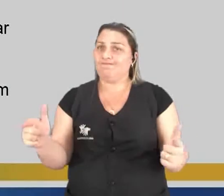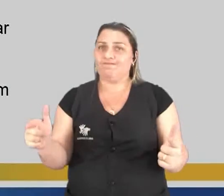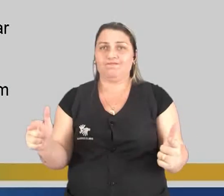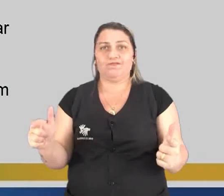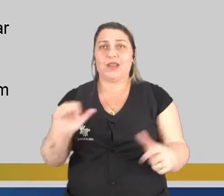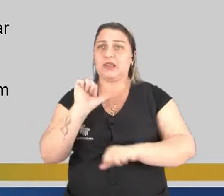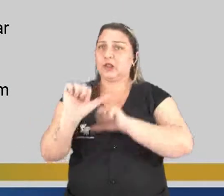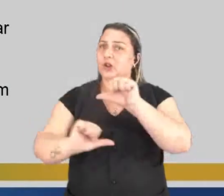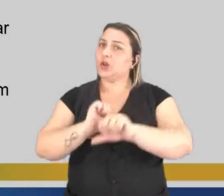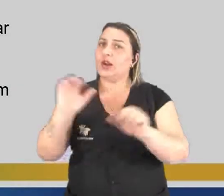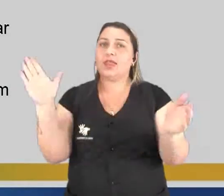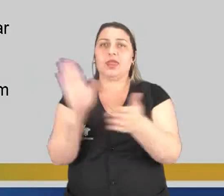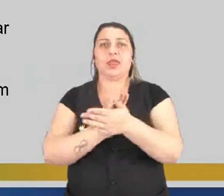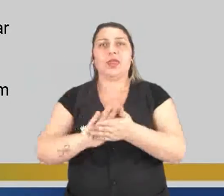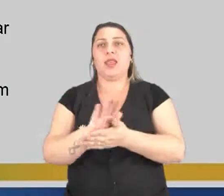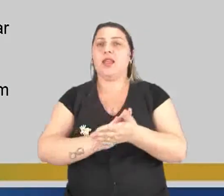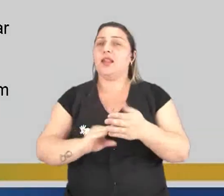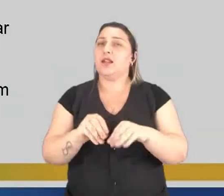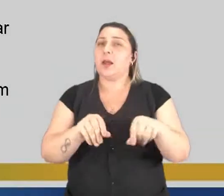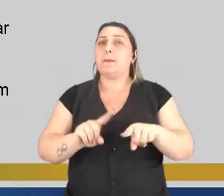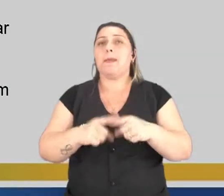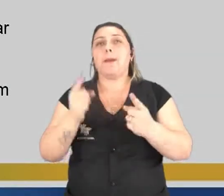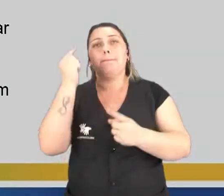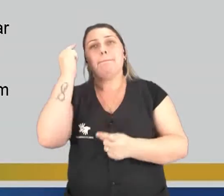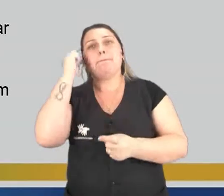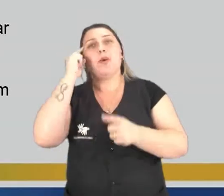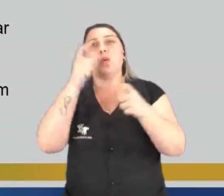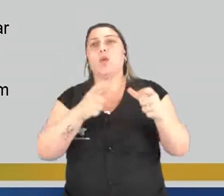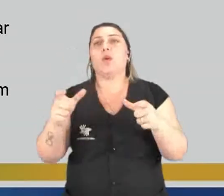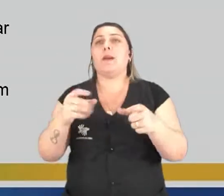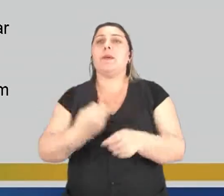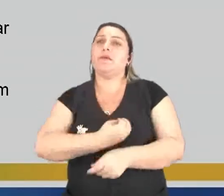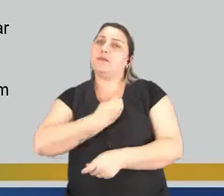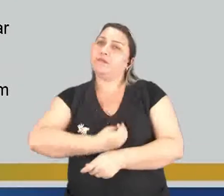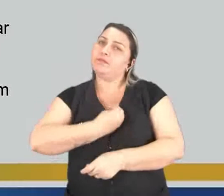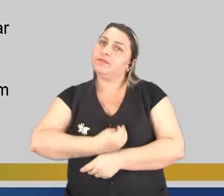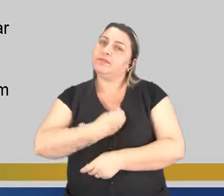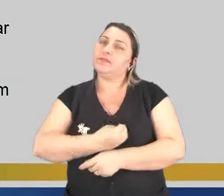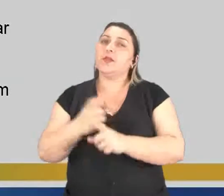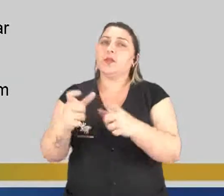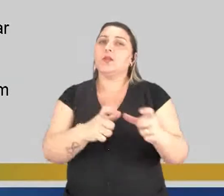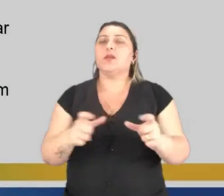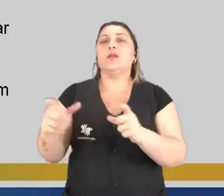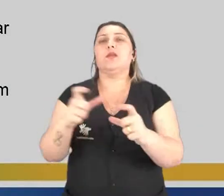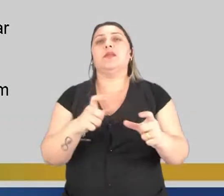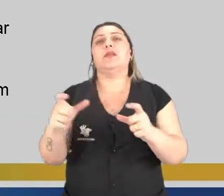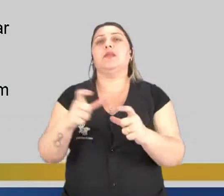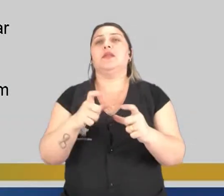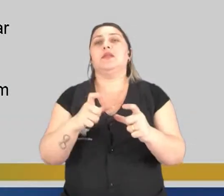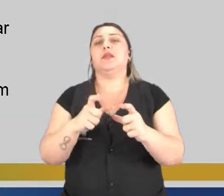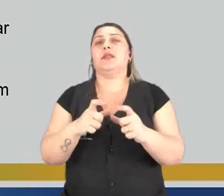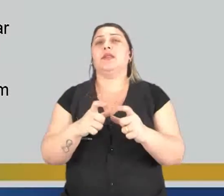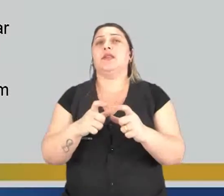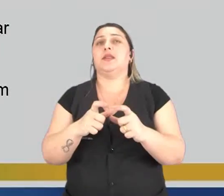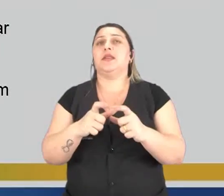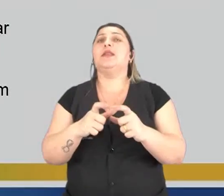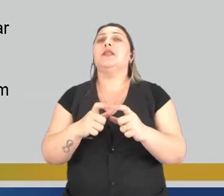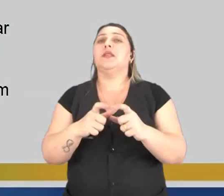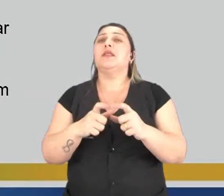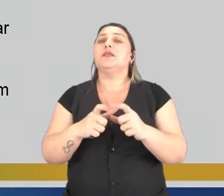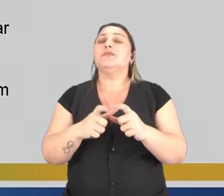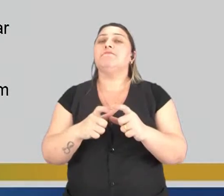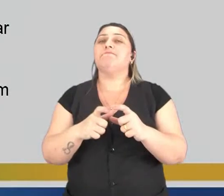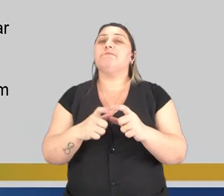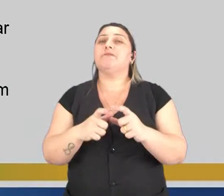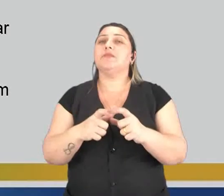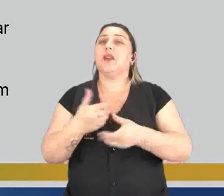não há troca de terra, mas eles pensam na terra como um lugar de sobrevivência, um lugar onde eles partilham, né? Um